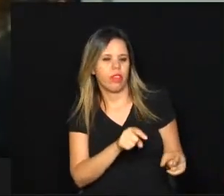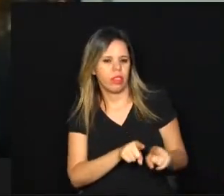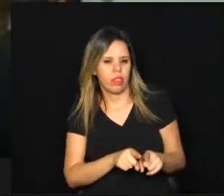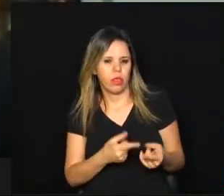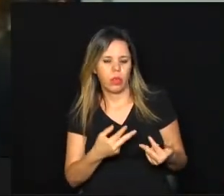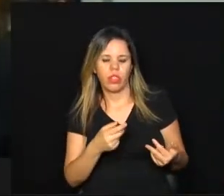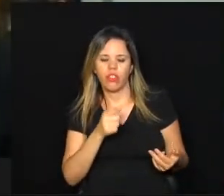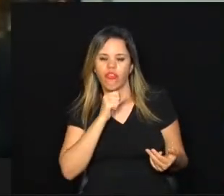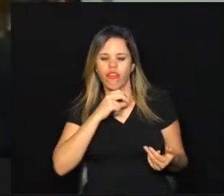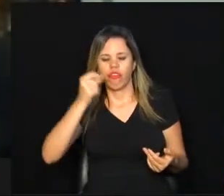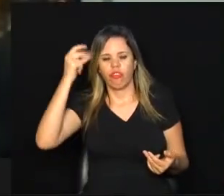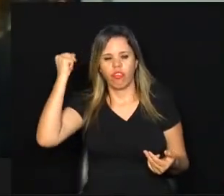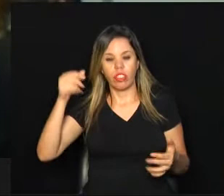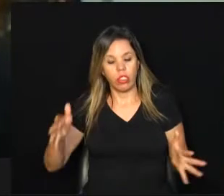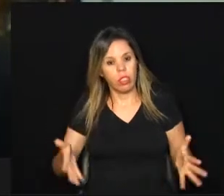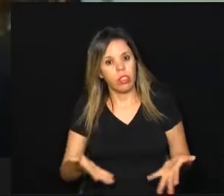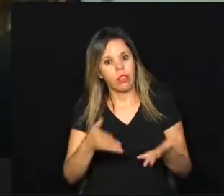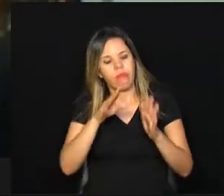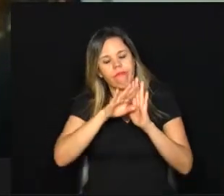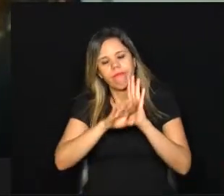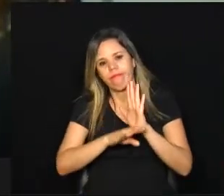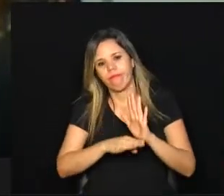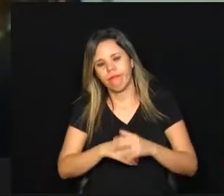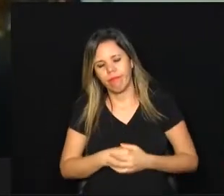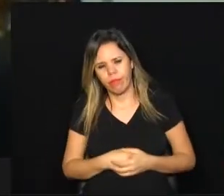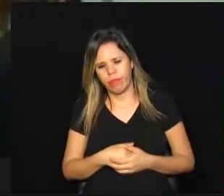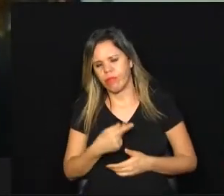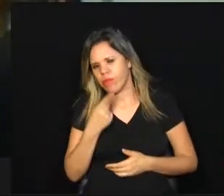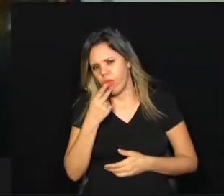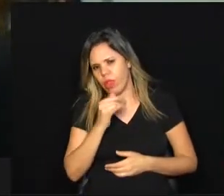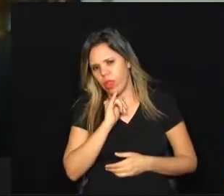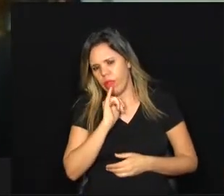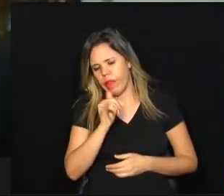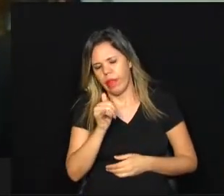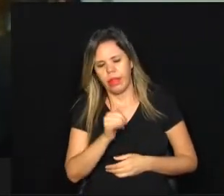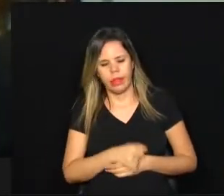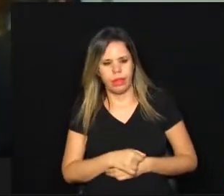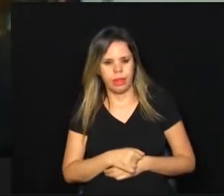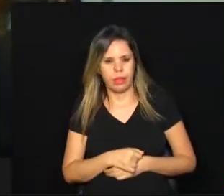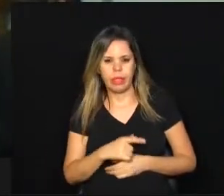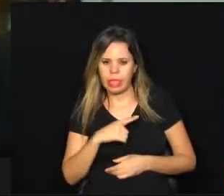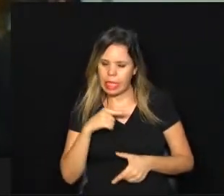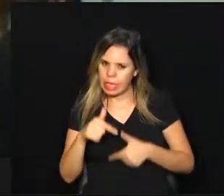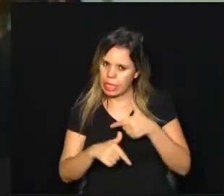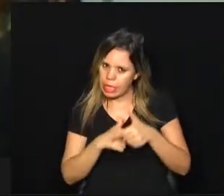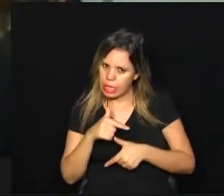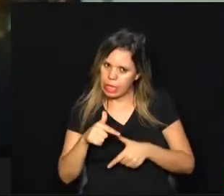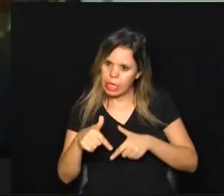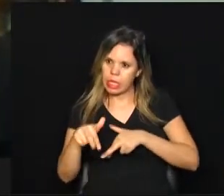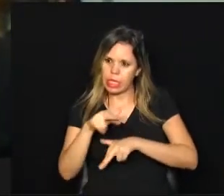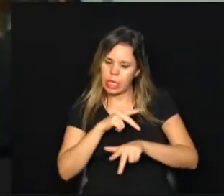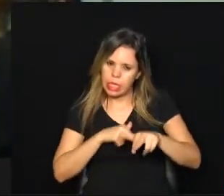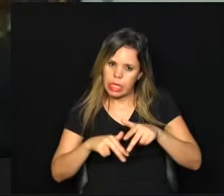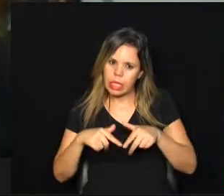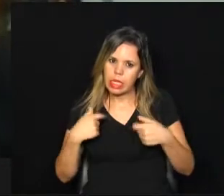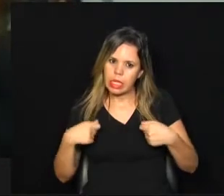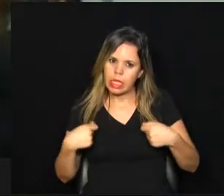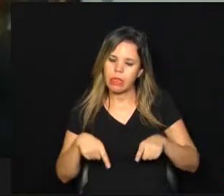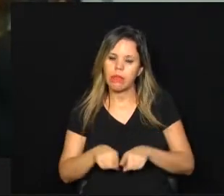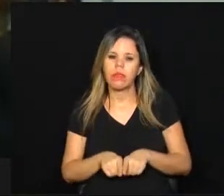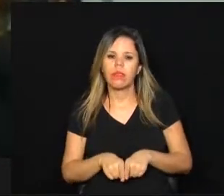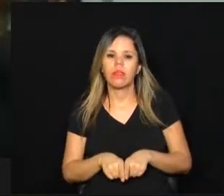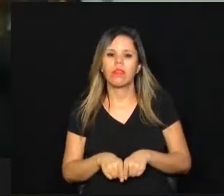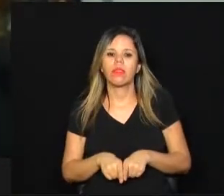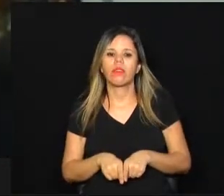sempre estimularam o programa. Então, eu diria o seguinte, nós temos que trabalhar em diversas frentes. Nós temos que, na